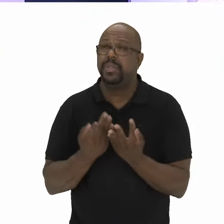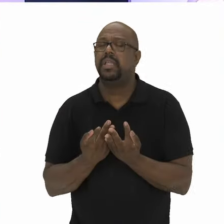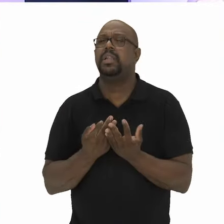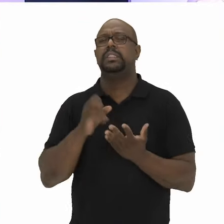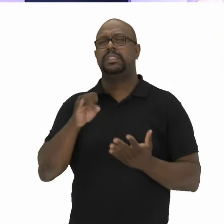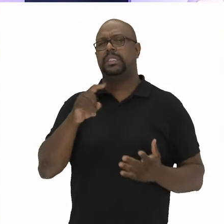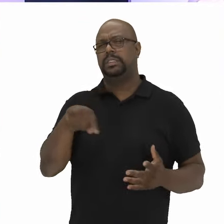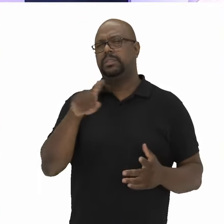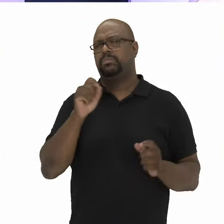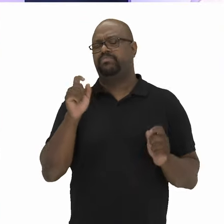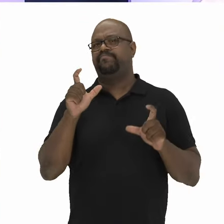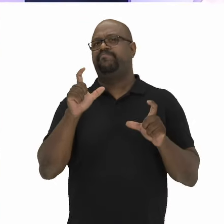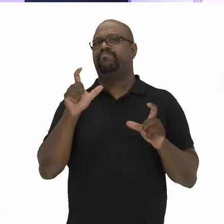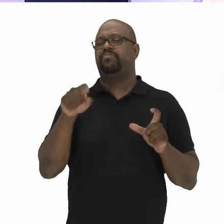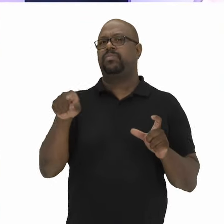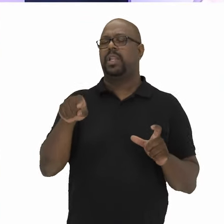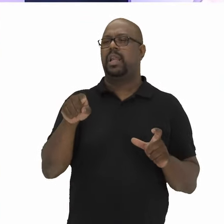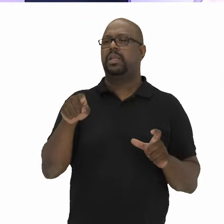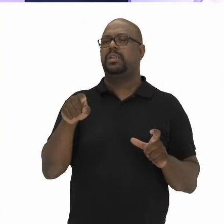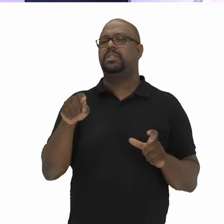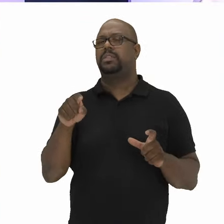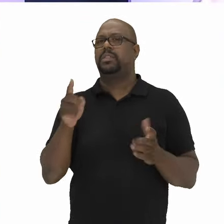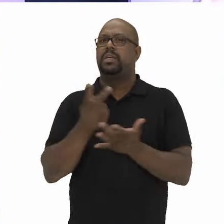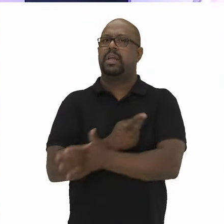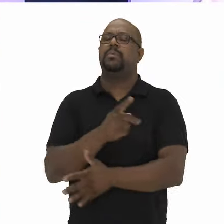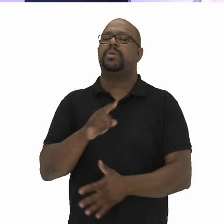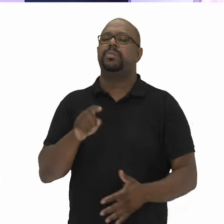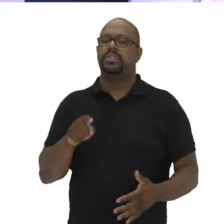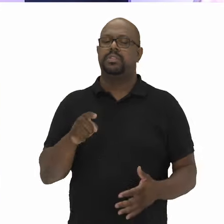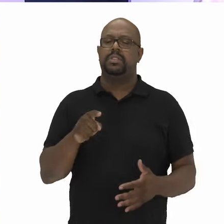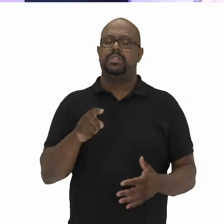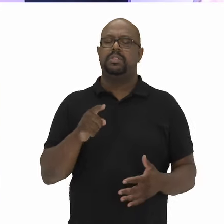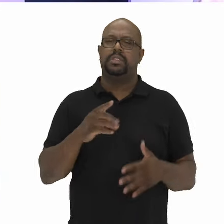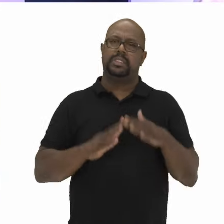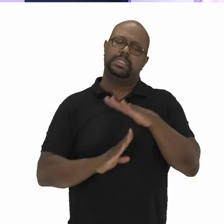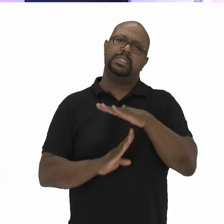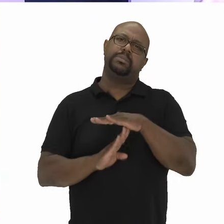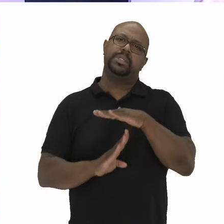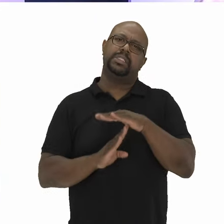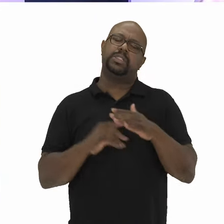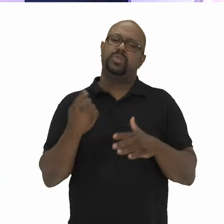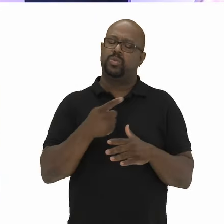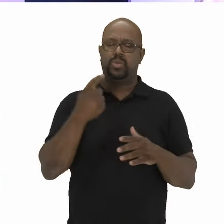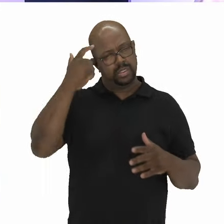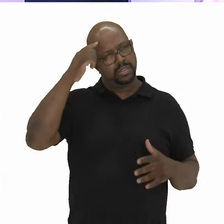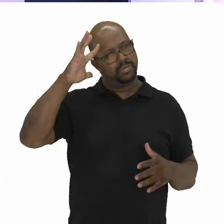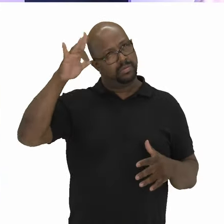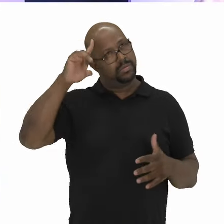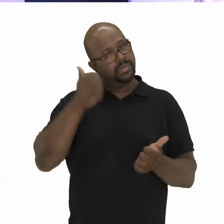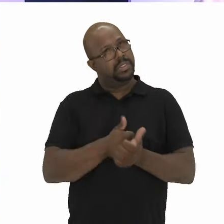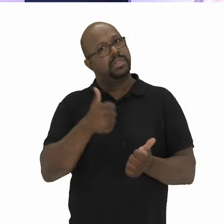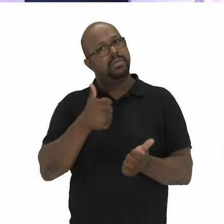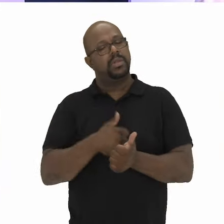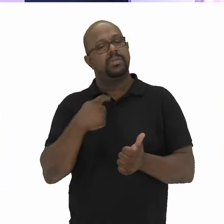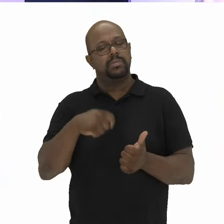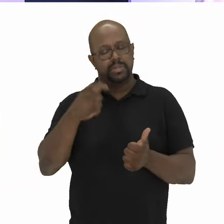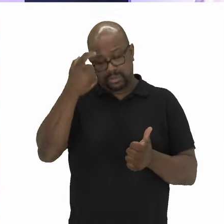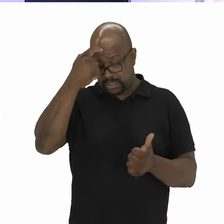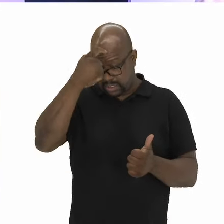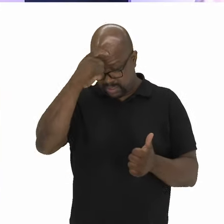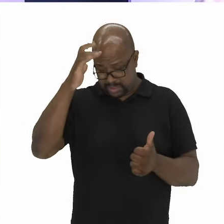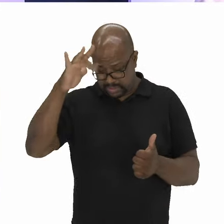família que se a gente não ficar muito atenta nós acabamos restringindo o nosso pensamento